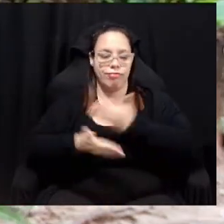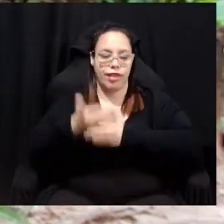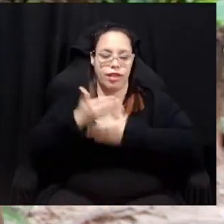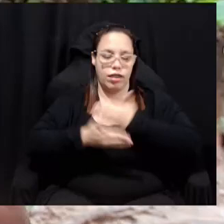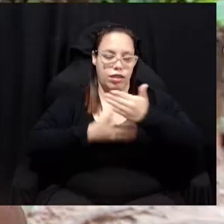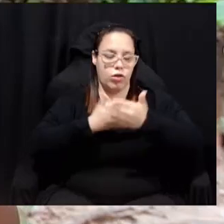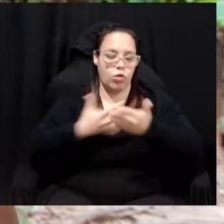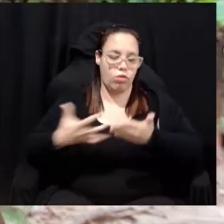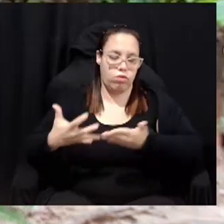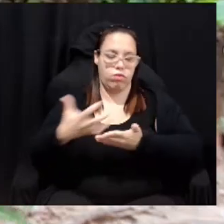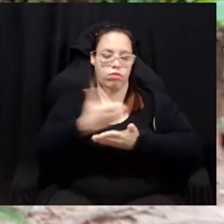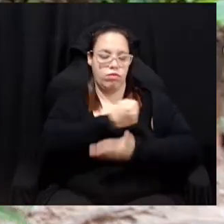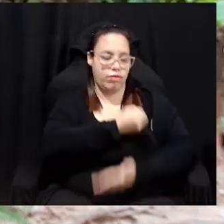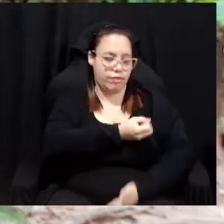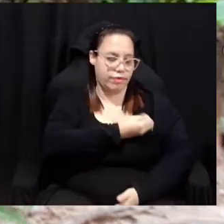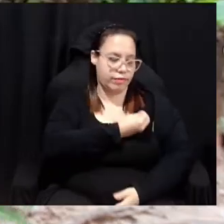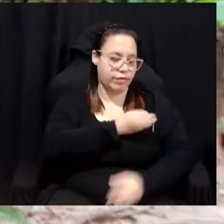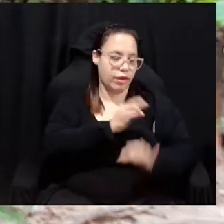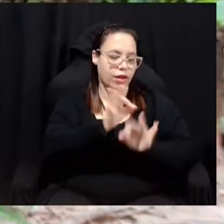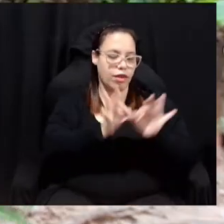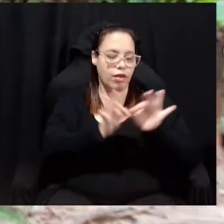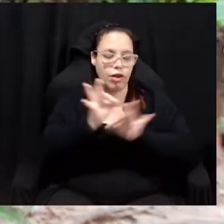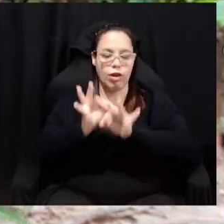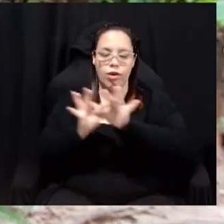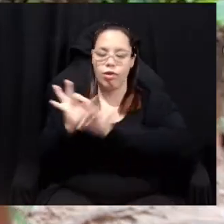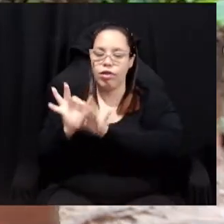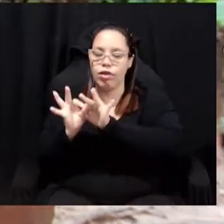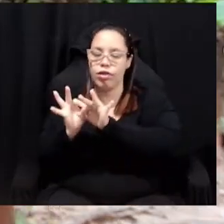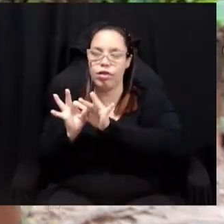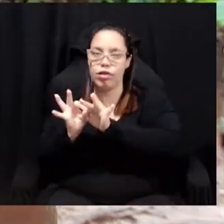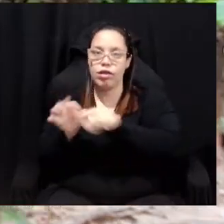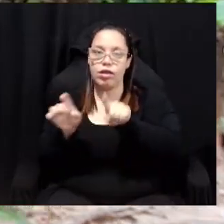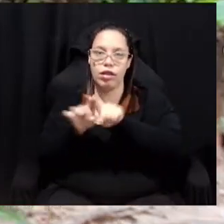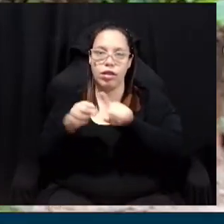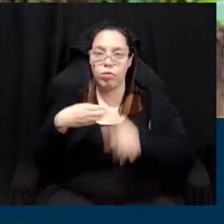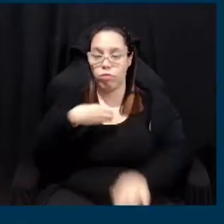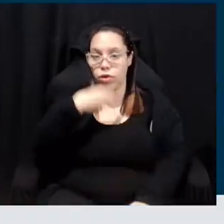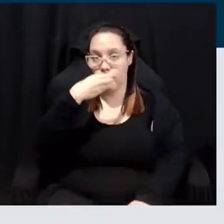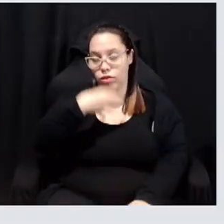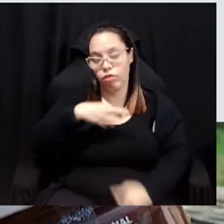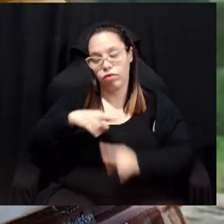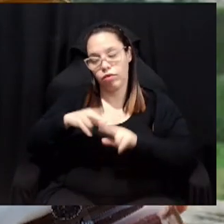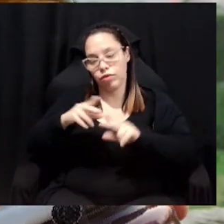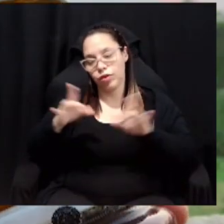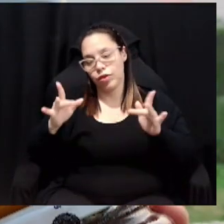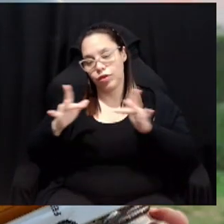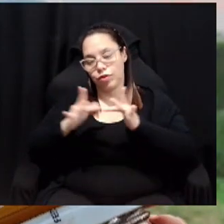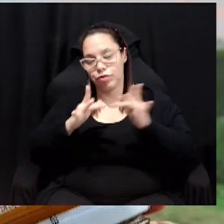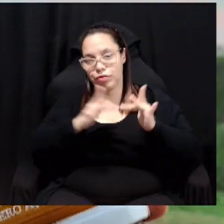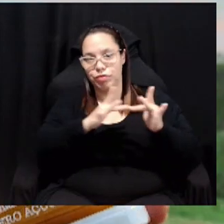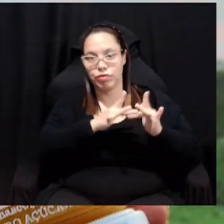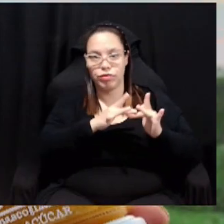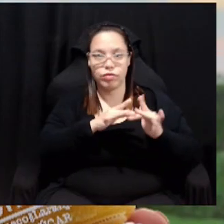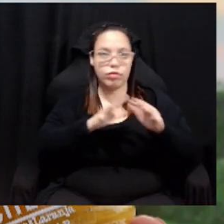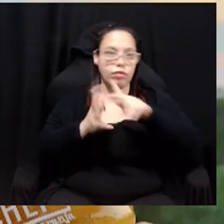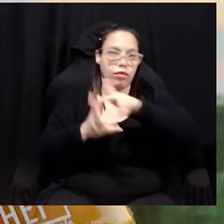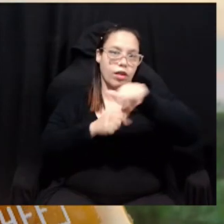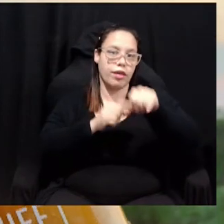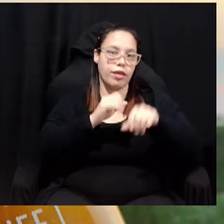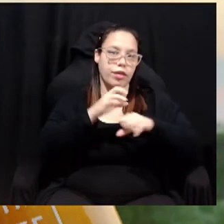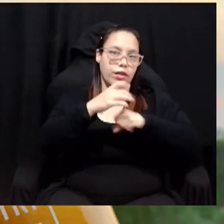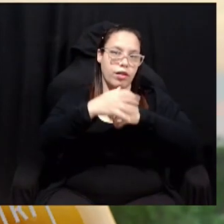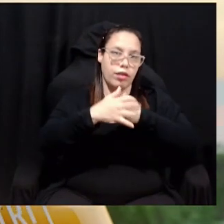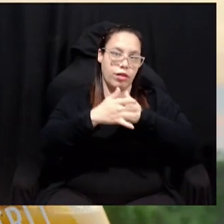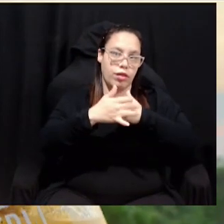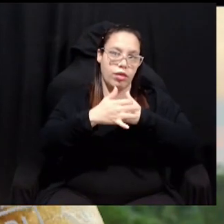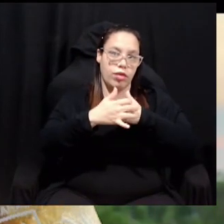como fazer eles preparar para resgatar também as frutas, né? Então tudo foi meio ligando. O mundo digital foi a primeira vitrine